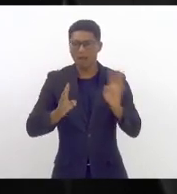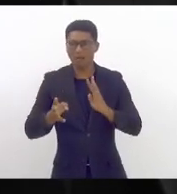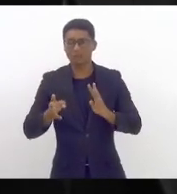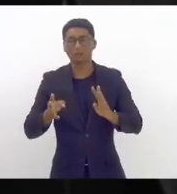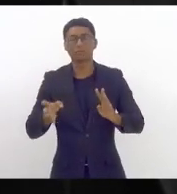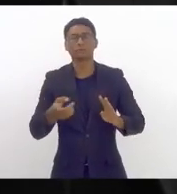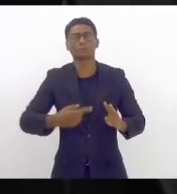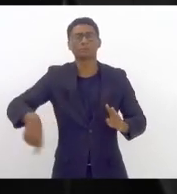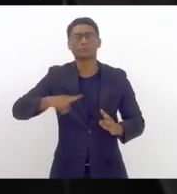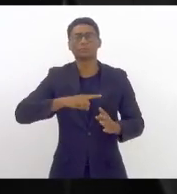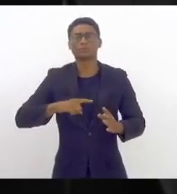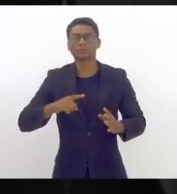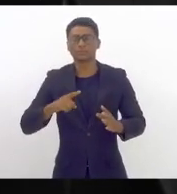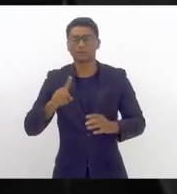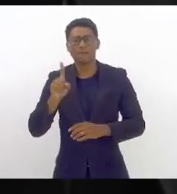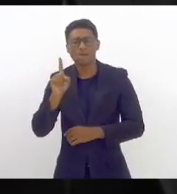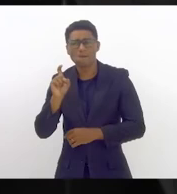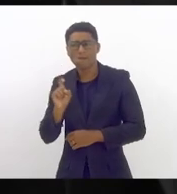dobrar